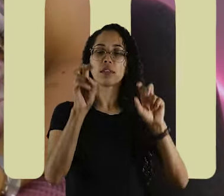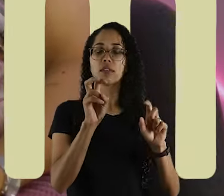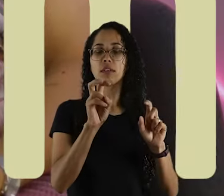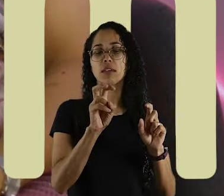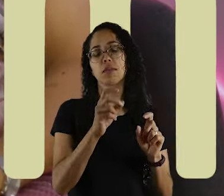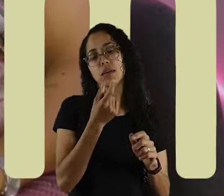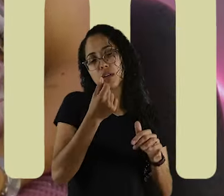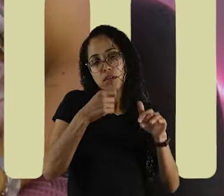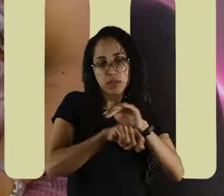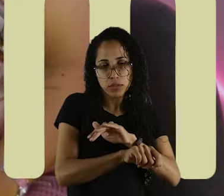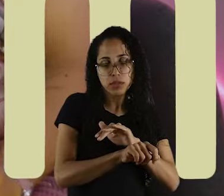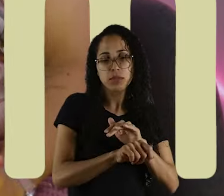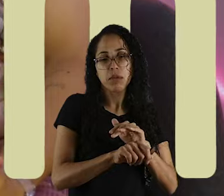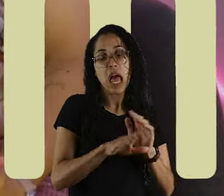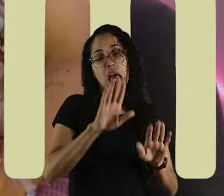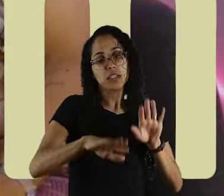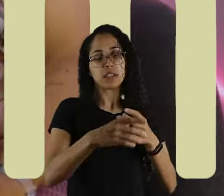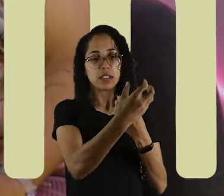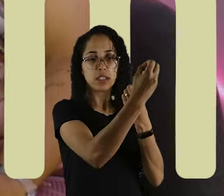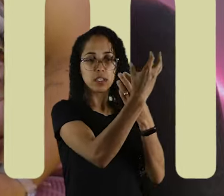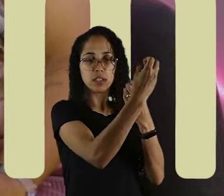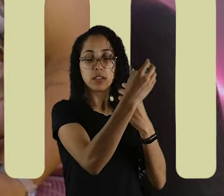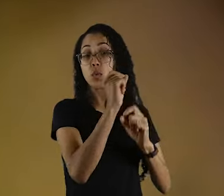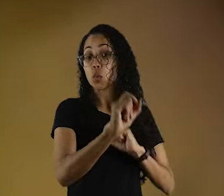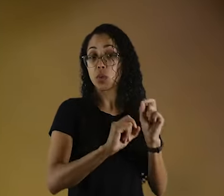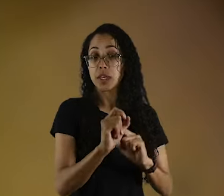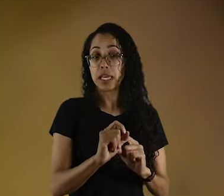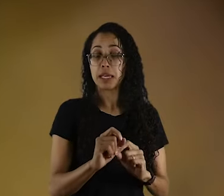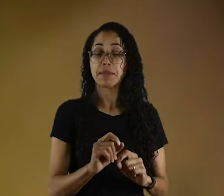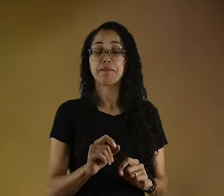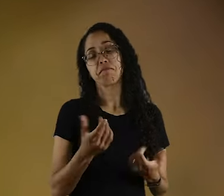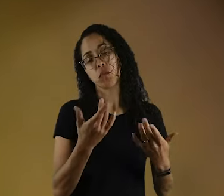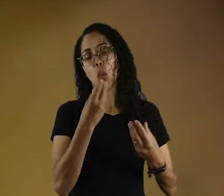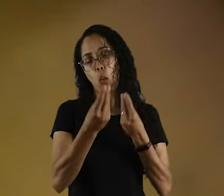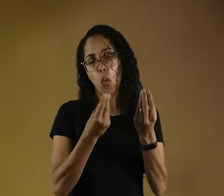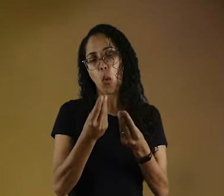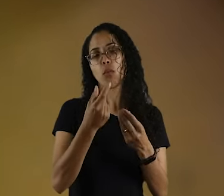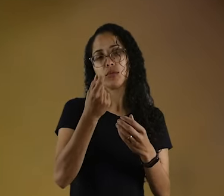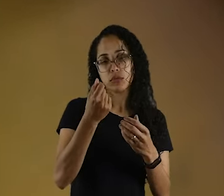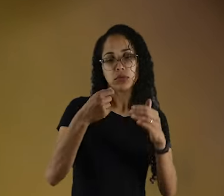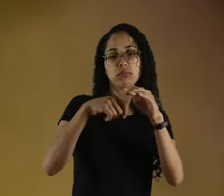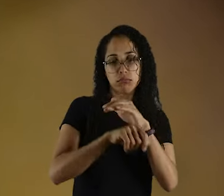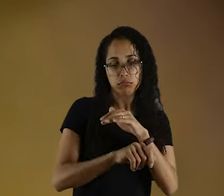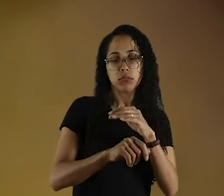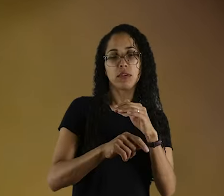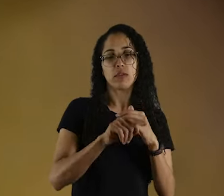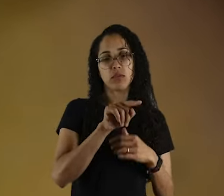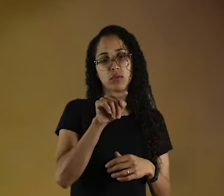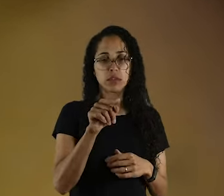Até ensina você, quando você entra, fala a respeito do que se trata para te dar uma ideia. Aí você faz